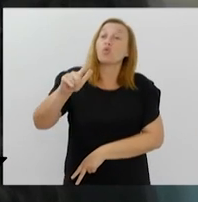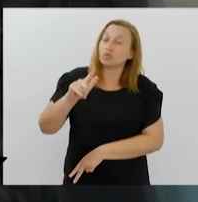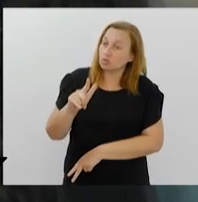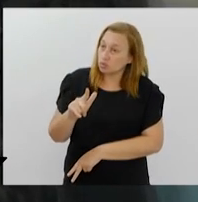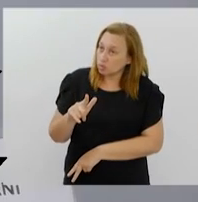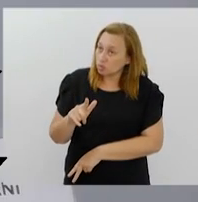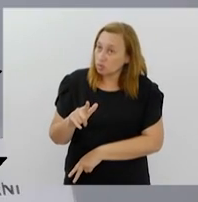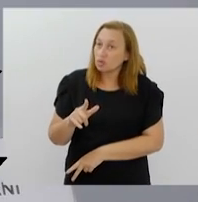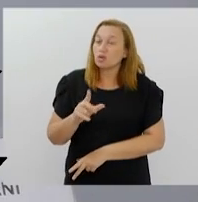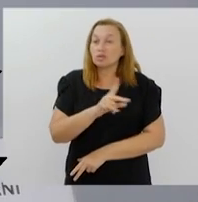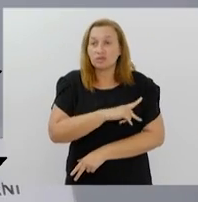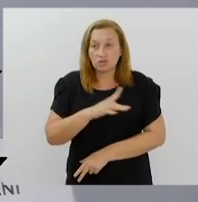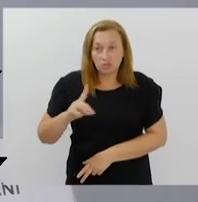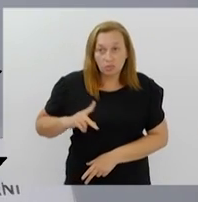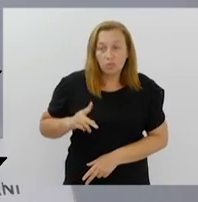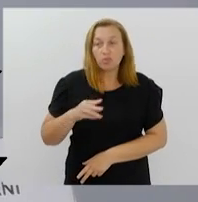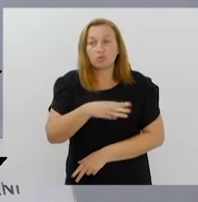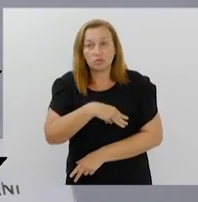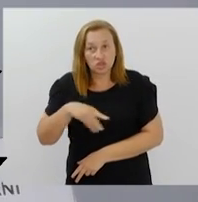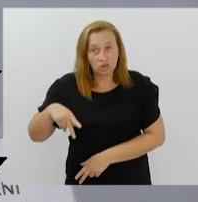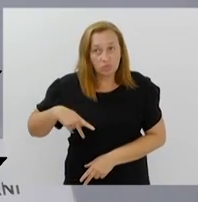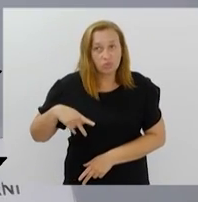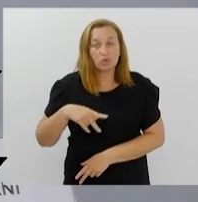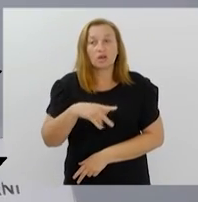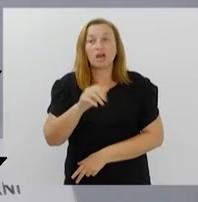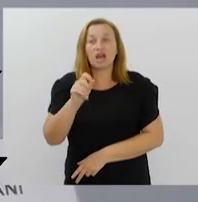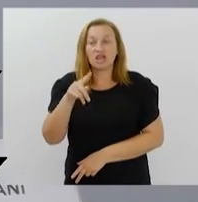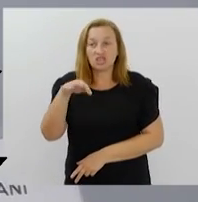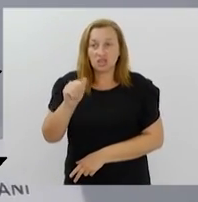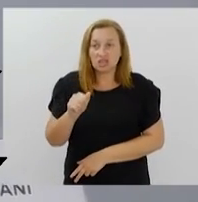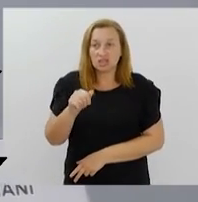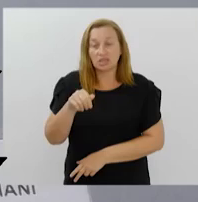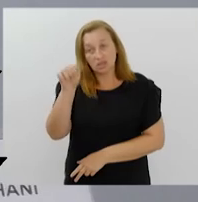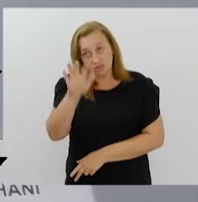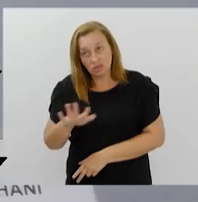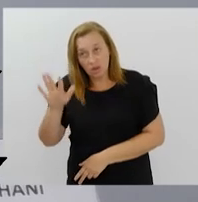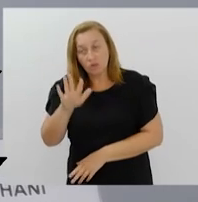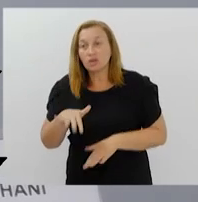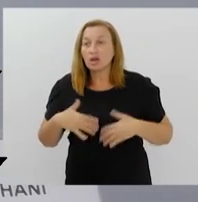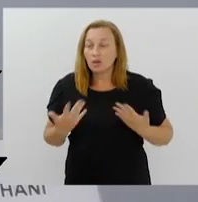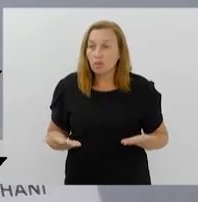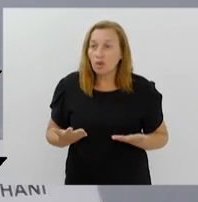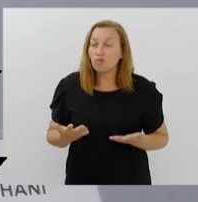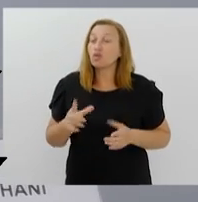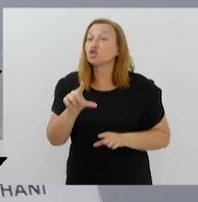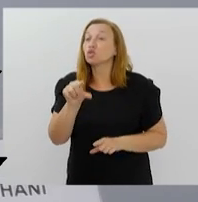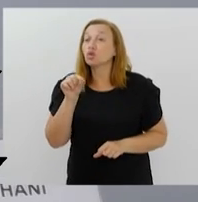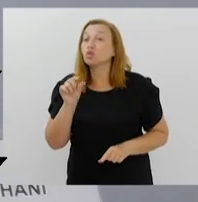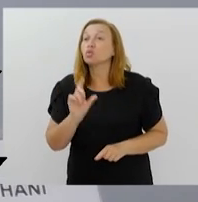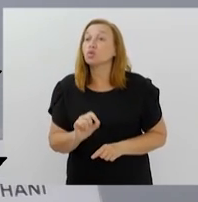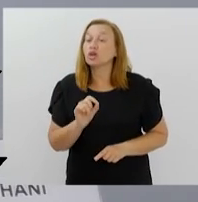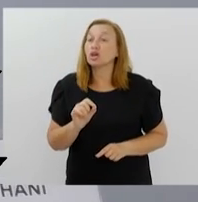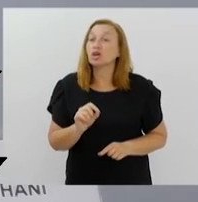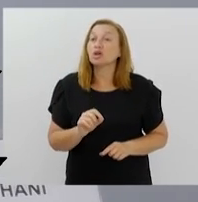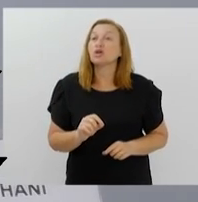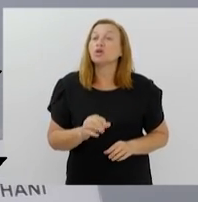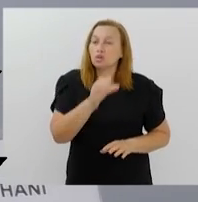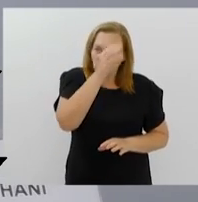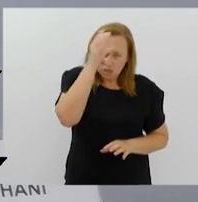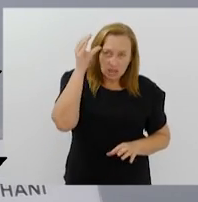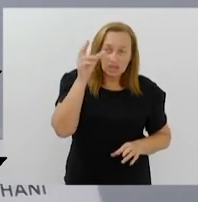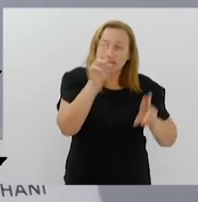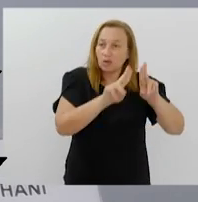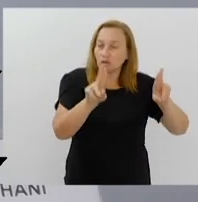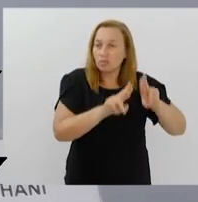como Defensoria Pública Ministério Público Agência Nacional de saúde suplementar na qual foi decidido que os clientes da Unimed Rio